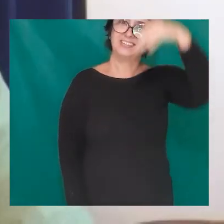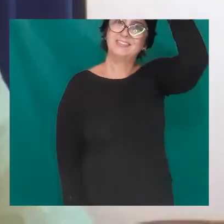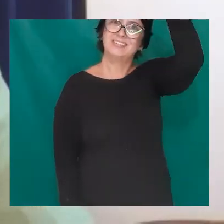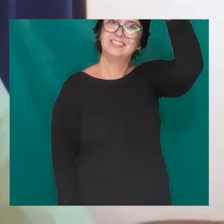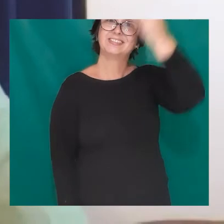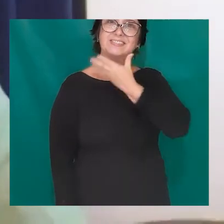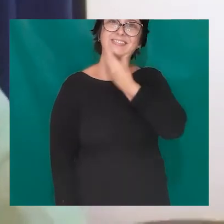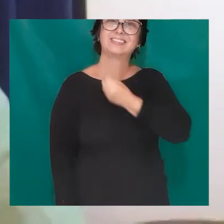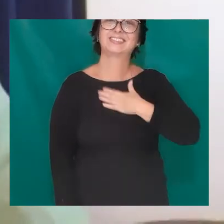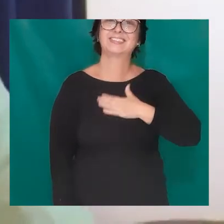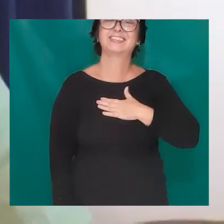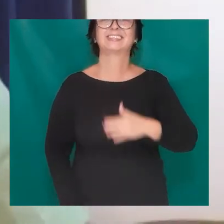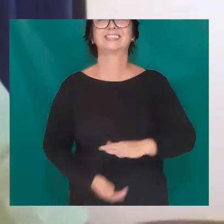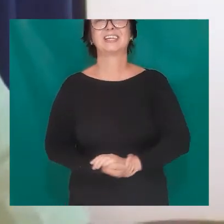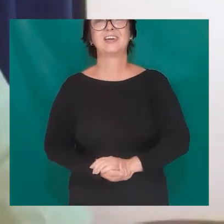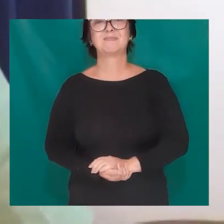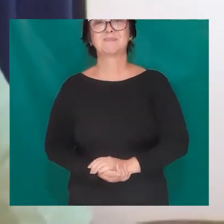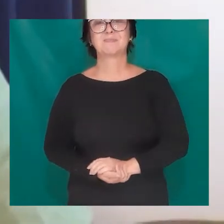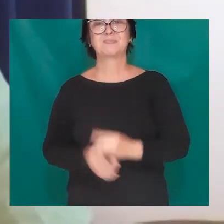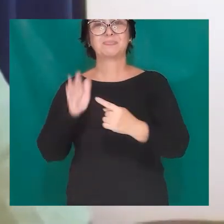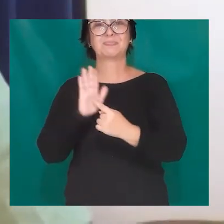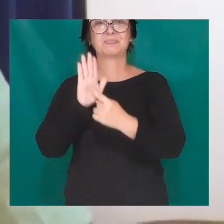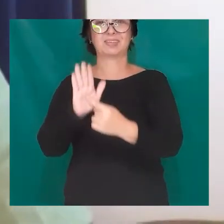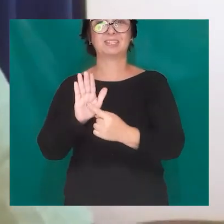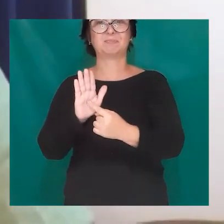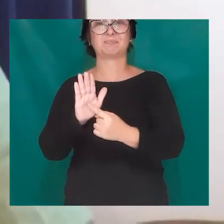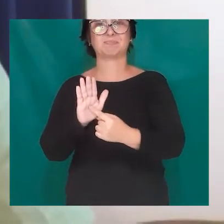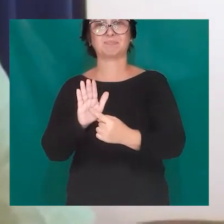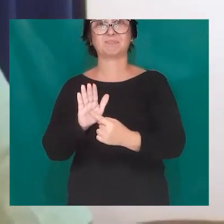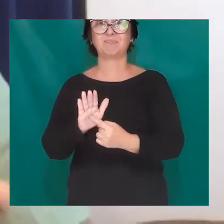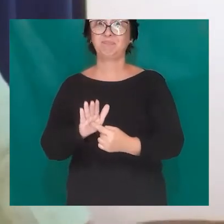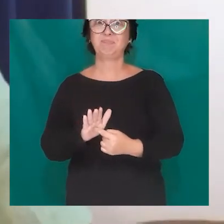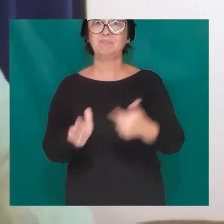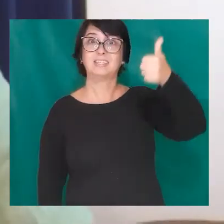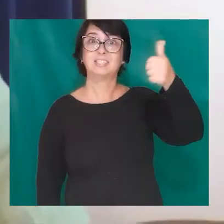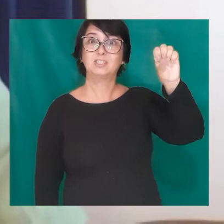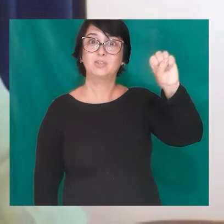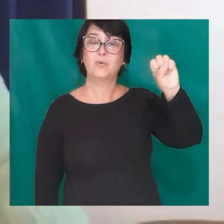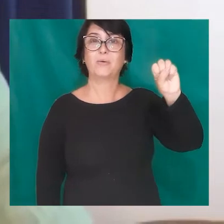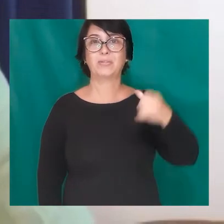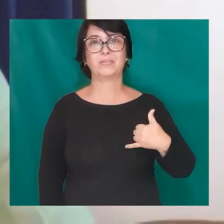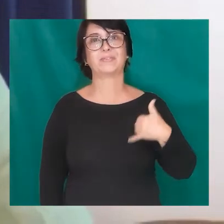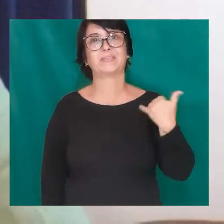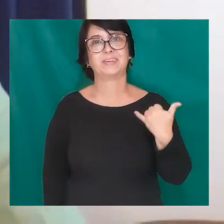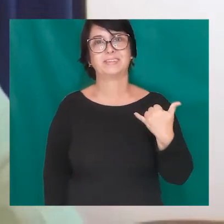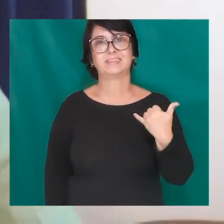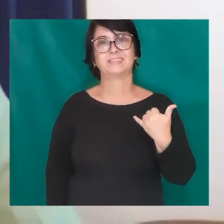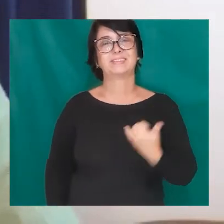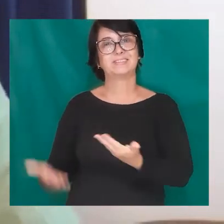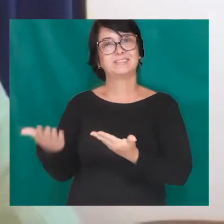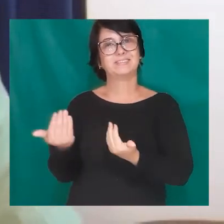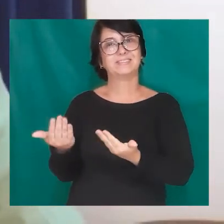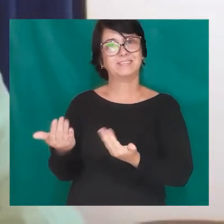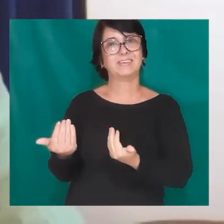muito legal, é até uma coisa que eu posso te falar, né? Que é um rapaz de 18 anos, que é assim, que acho